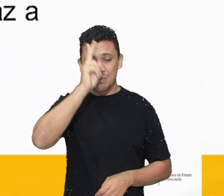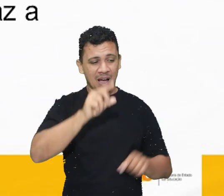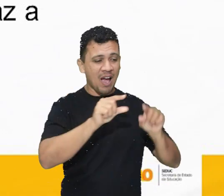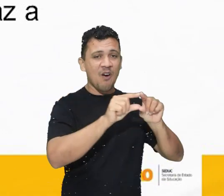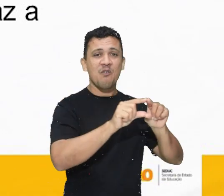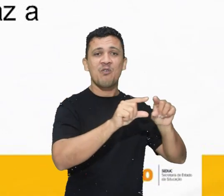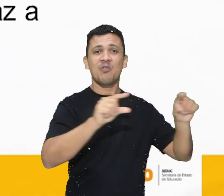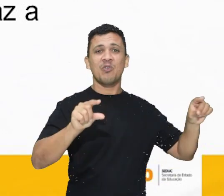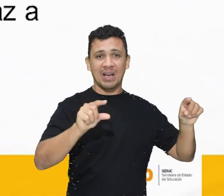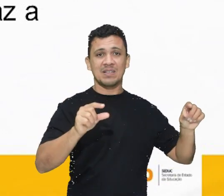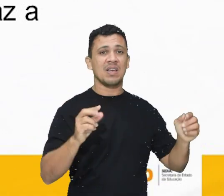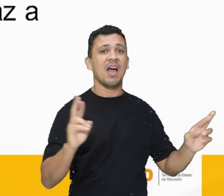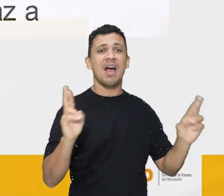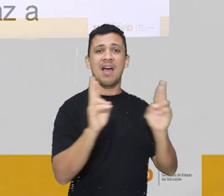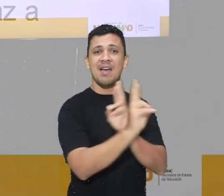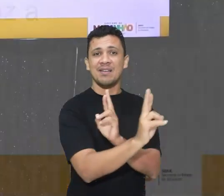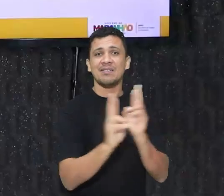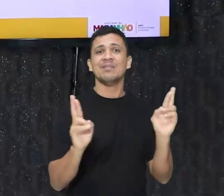se relacionam